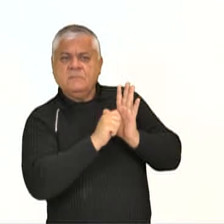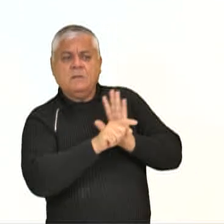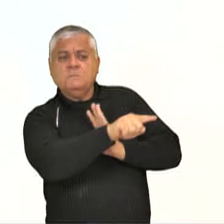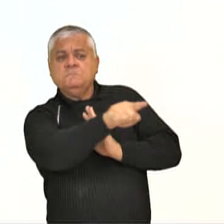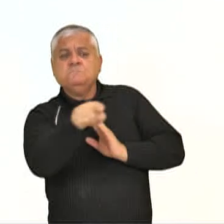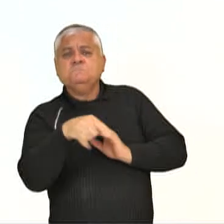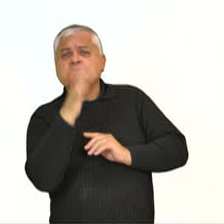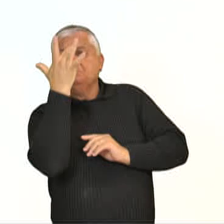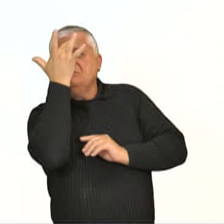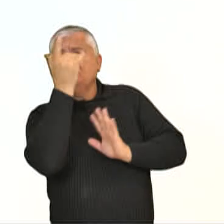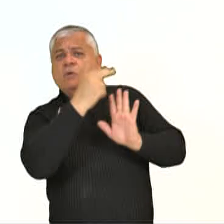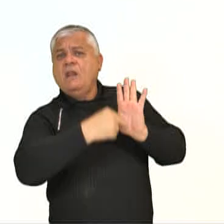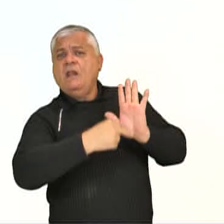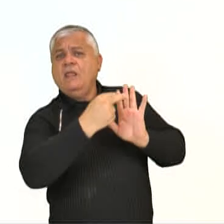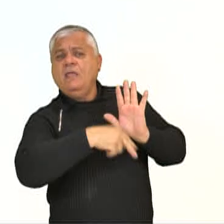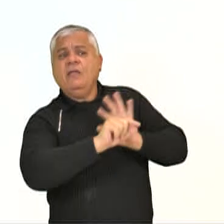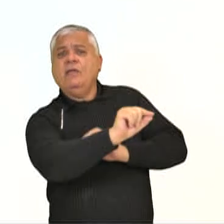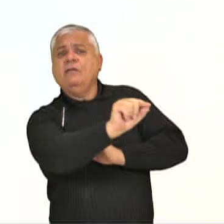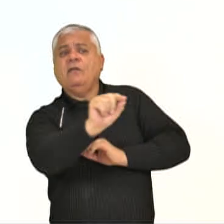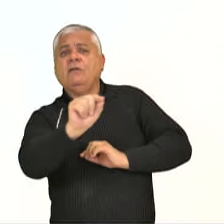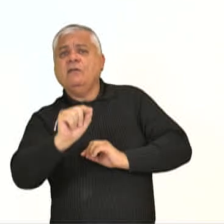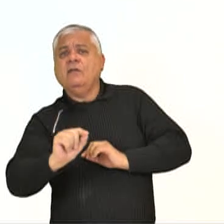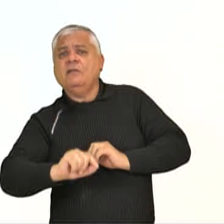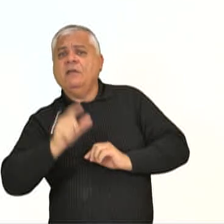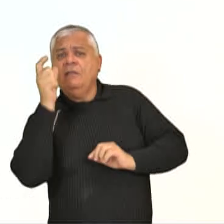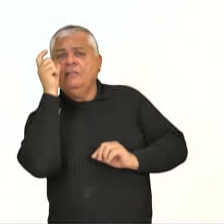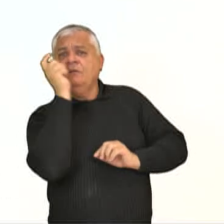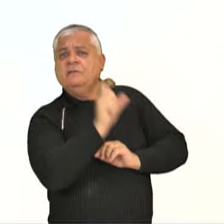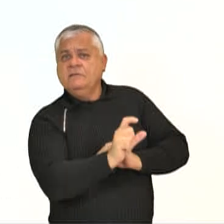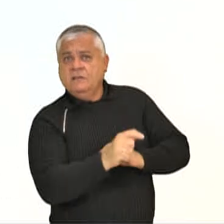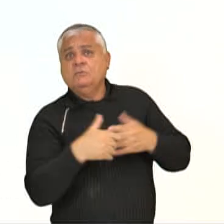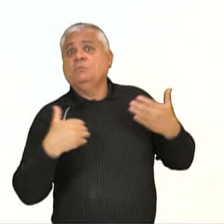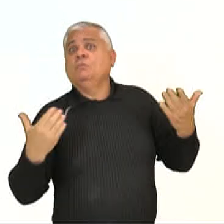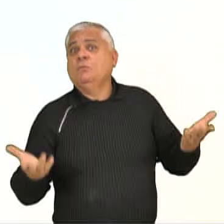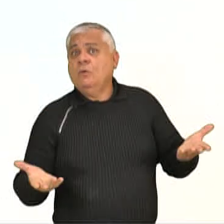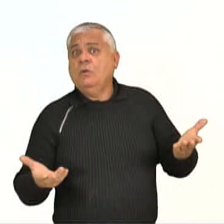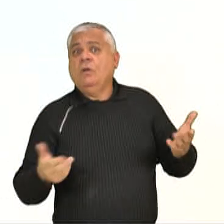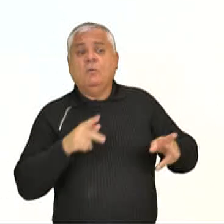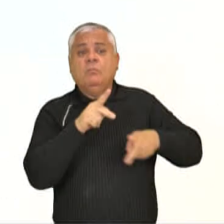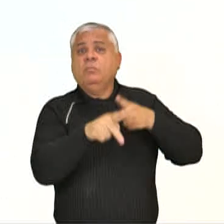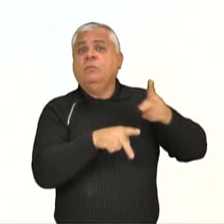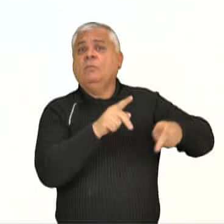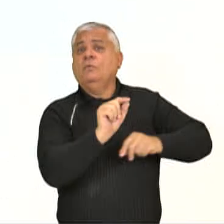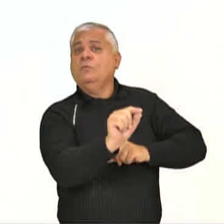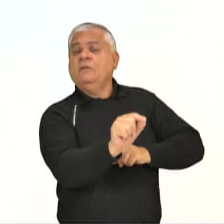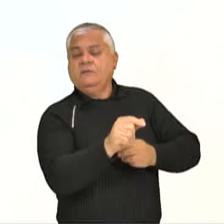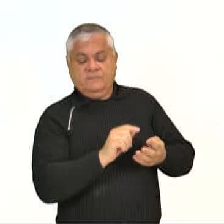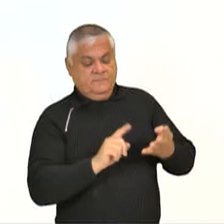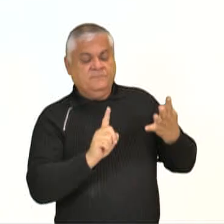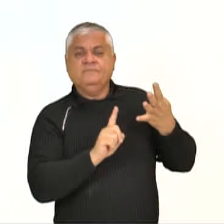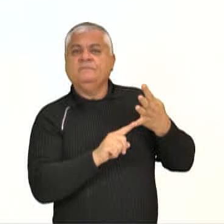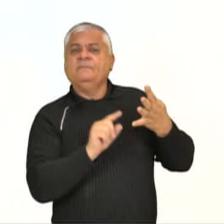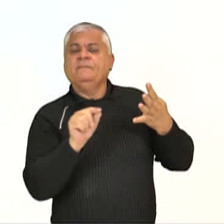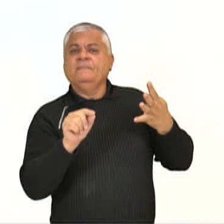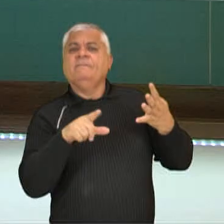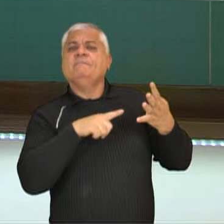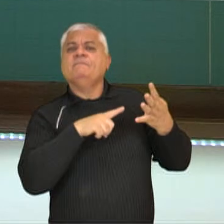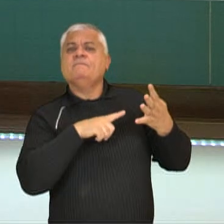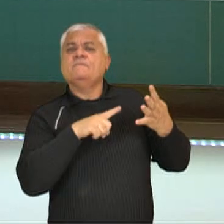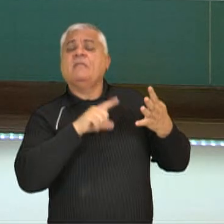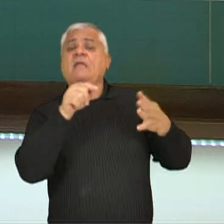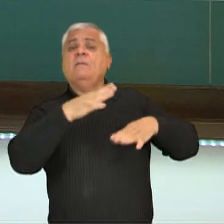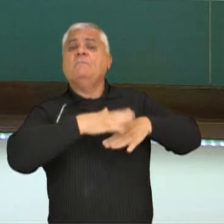quem serão as pessoas mais interessadas em lê-lo, ou seja, qual é o público-alvo desse texto, né? E finalmente, quem